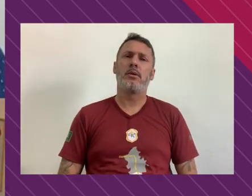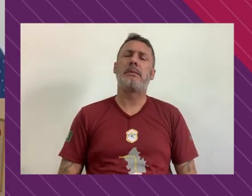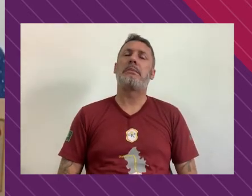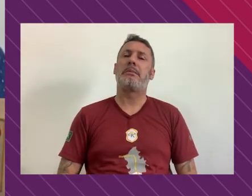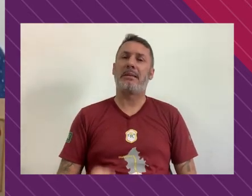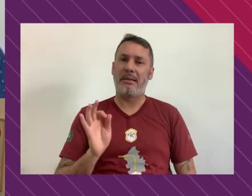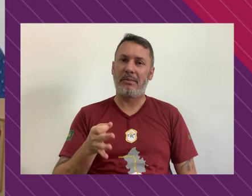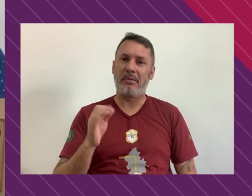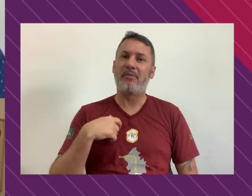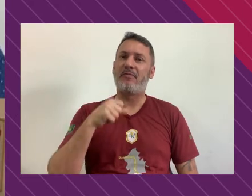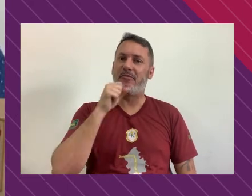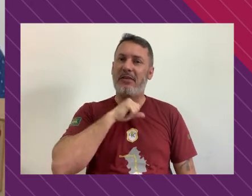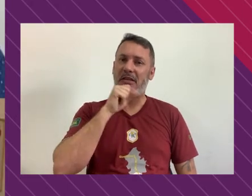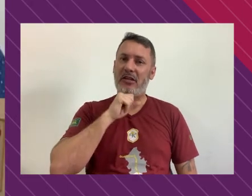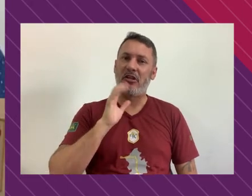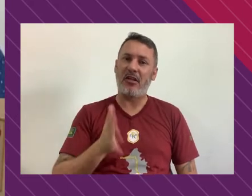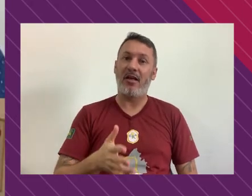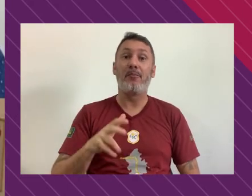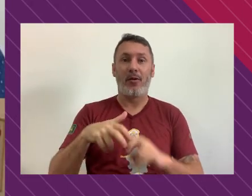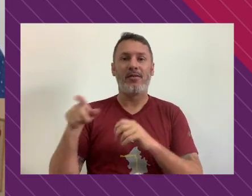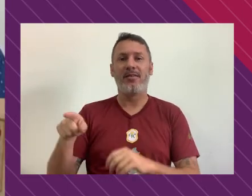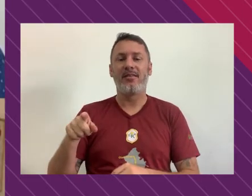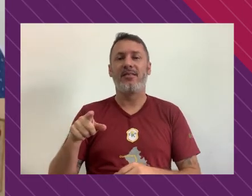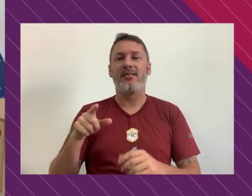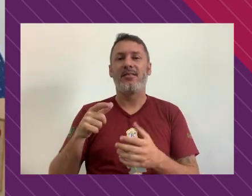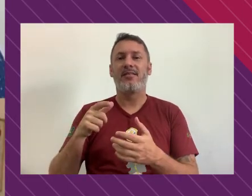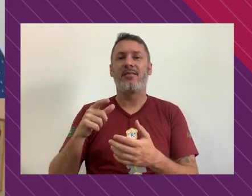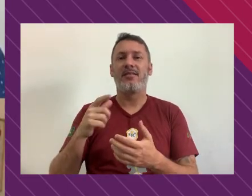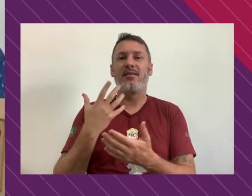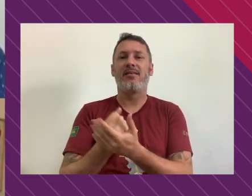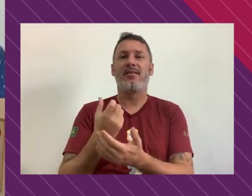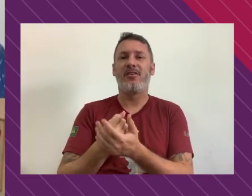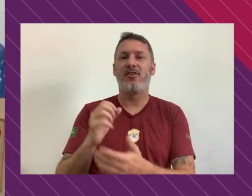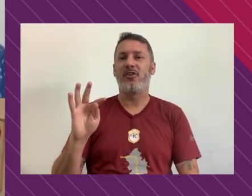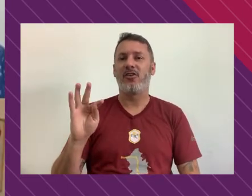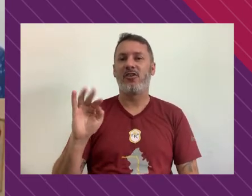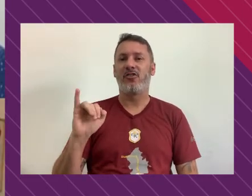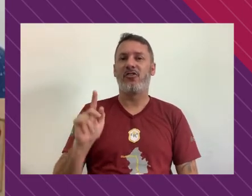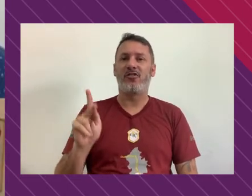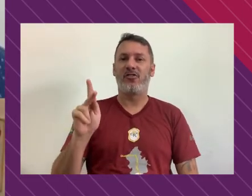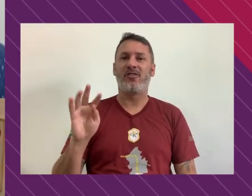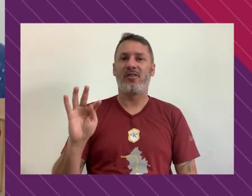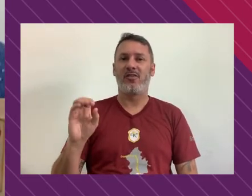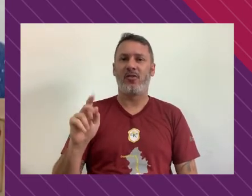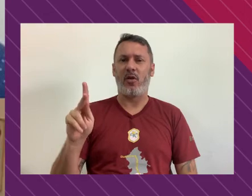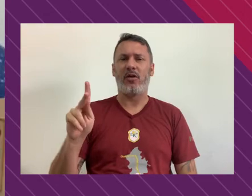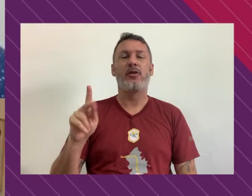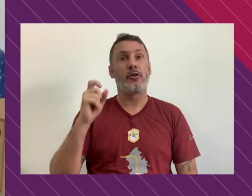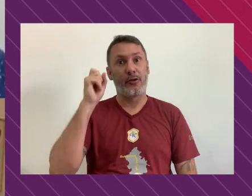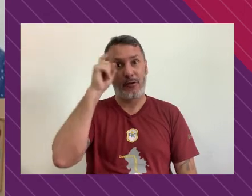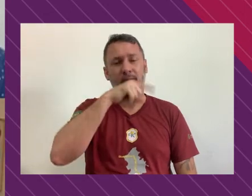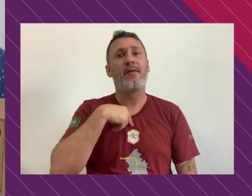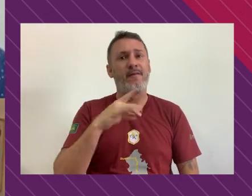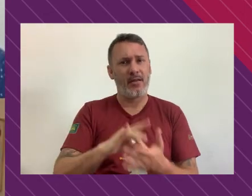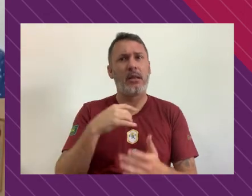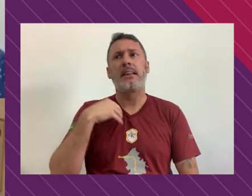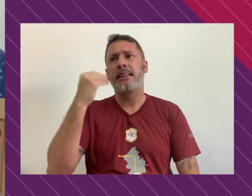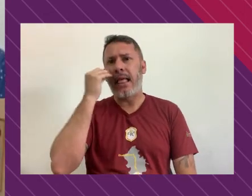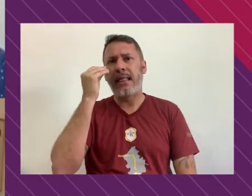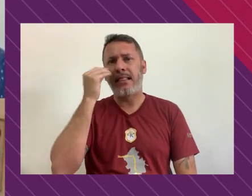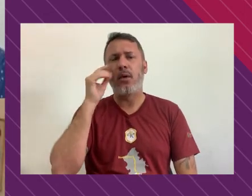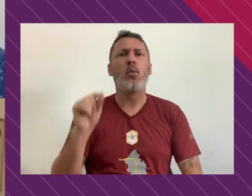professor, barra chefe de cozinha, barra voluntário, barra advogado, barra engenheiro, porque a gente